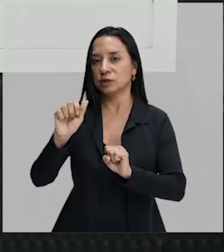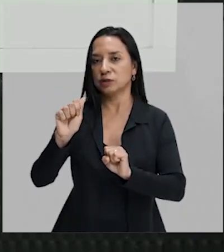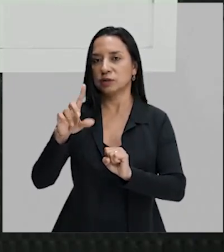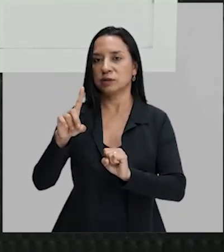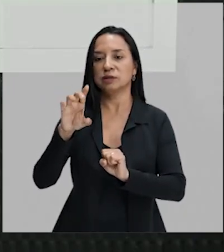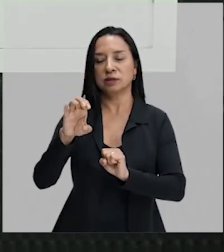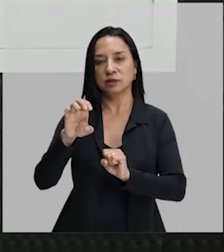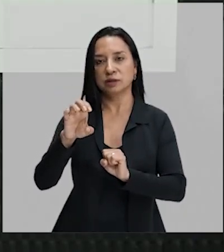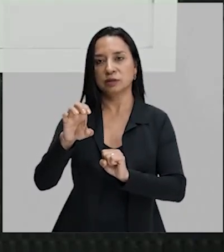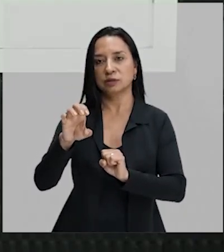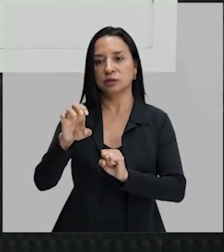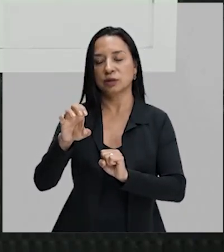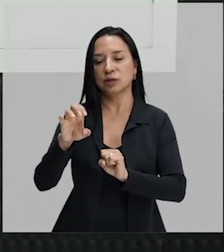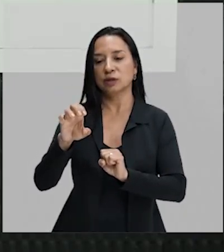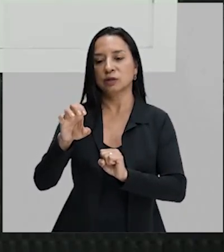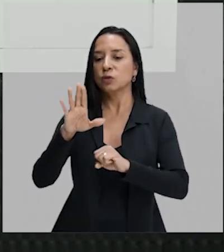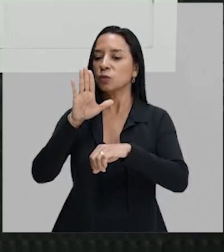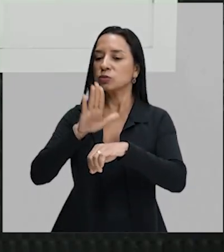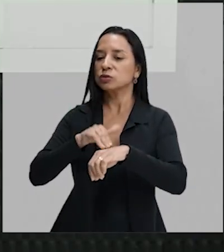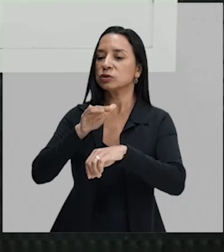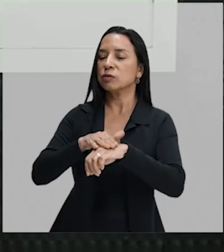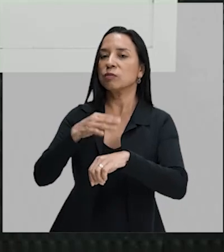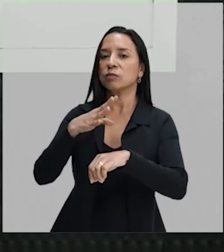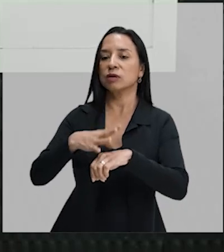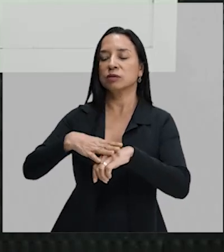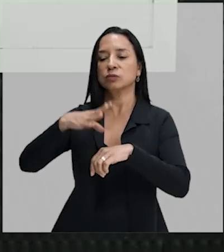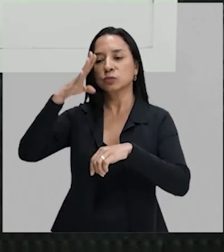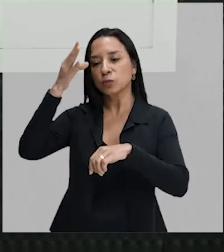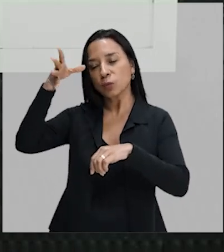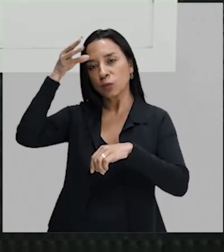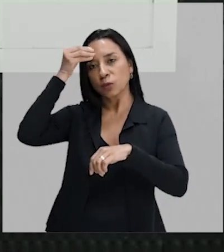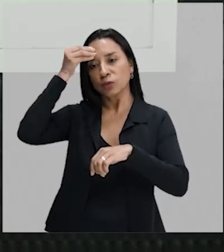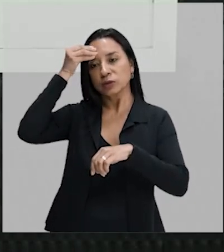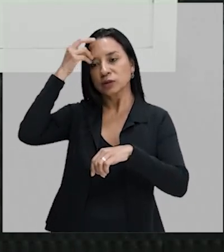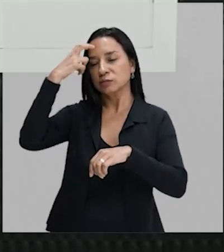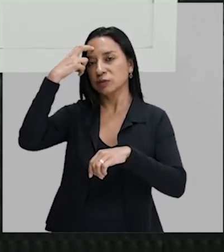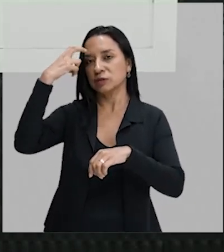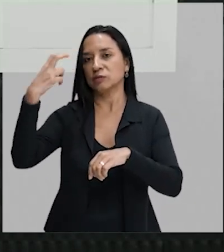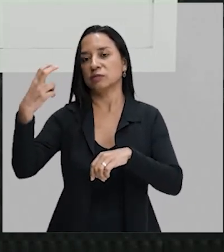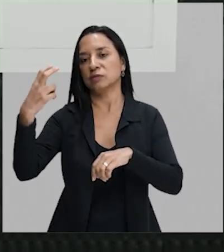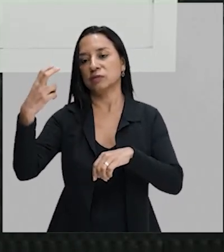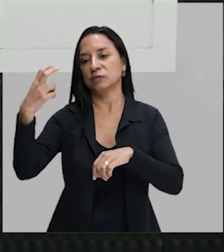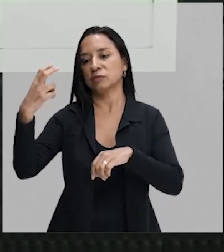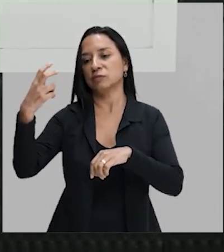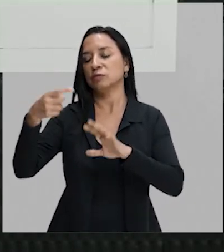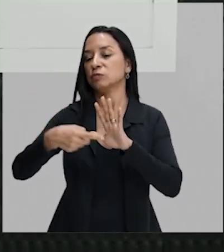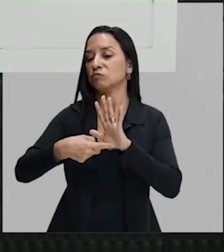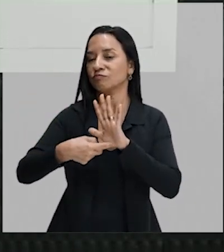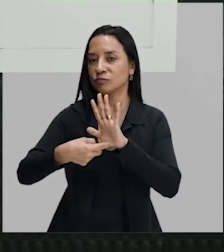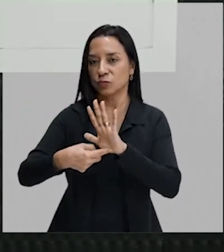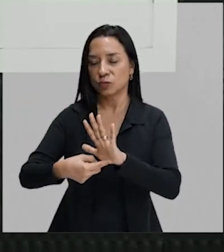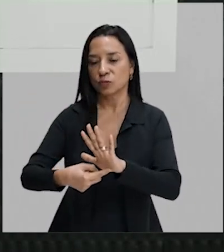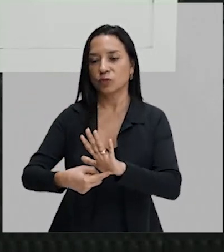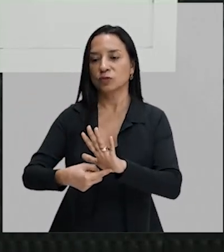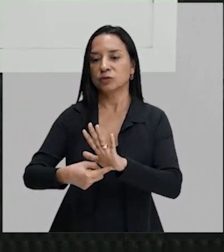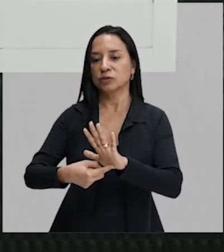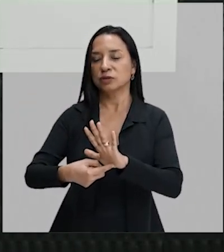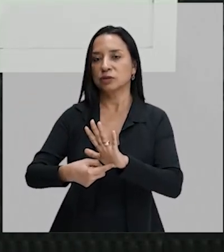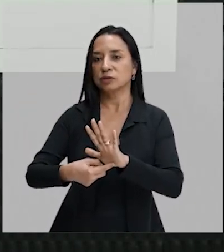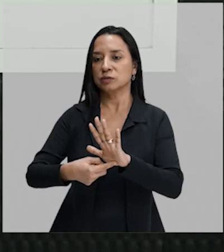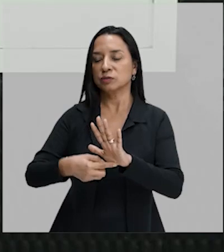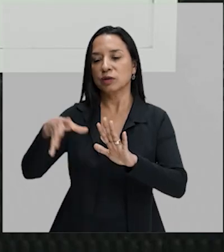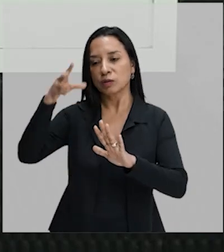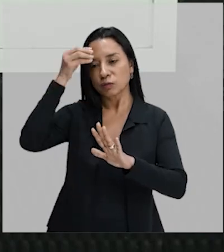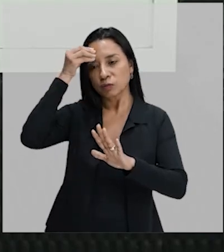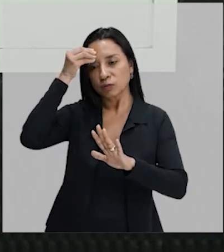conhecimento intelectual, eu estou trazendo o conhecimento produzido de forma erudita, eu estou